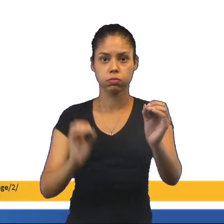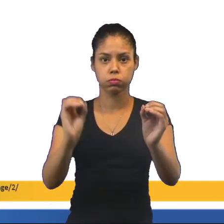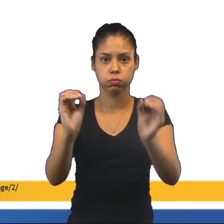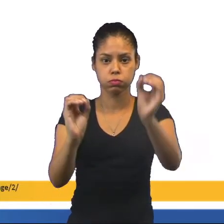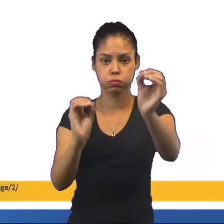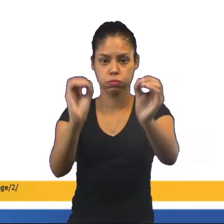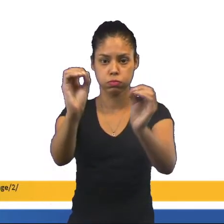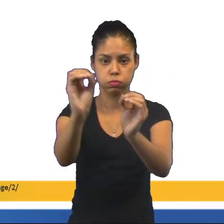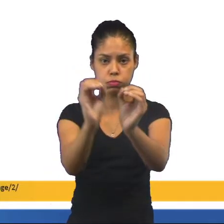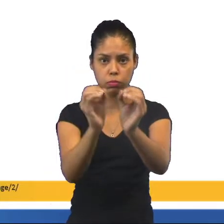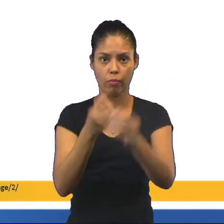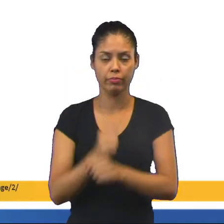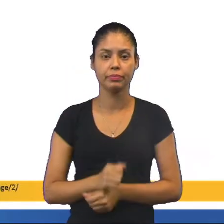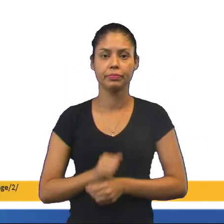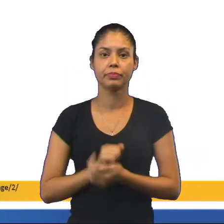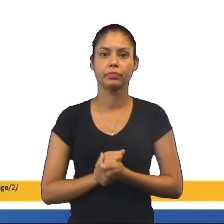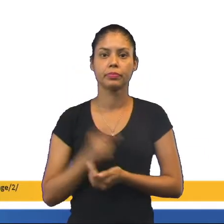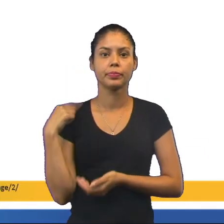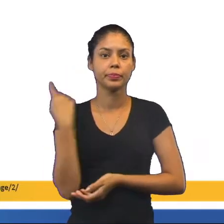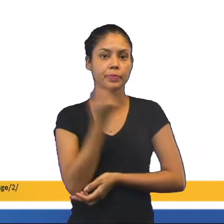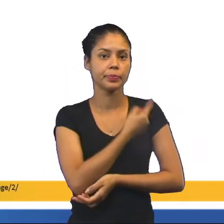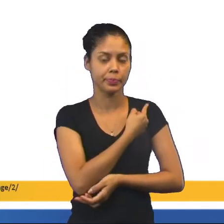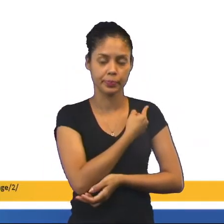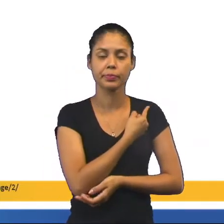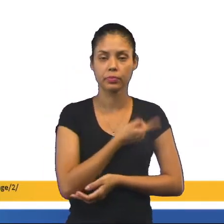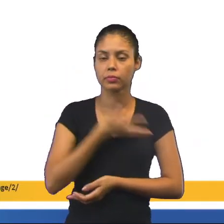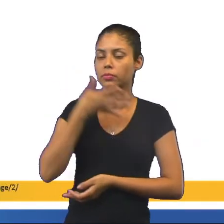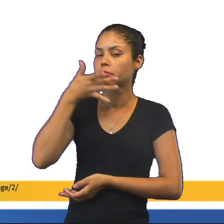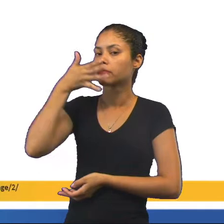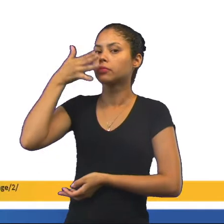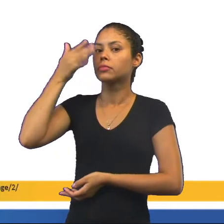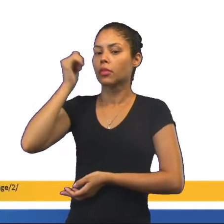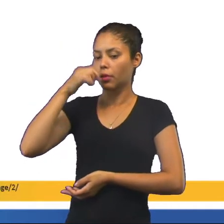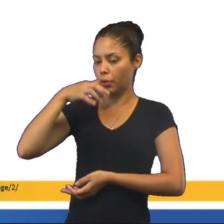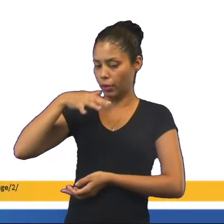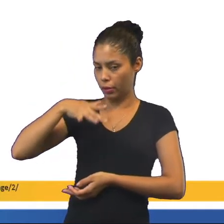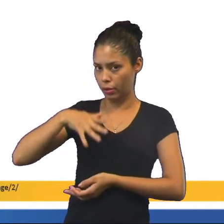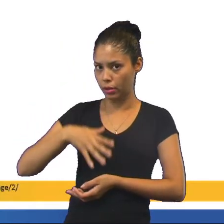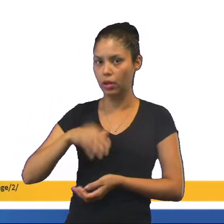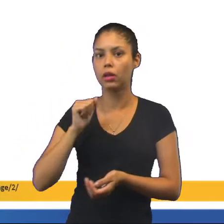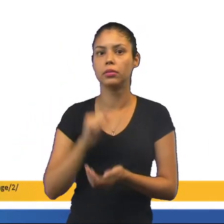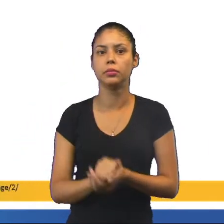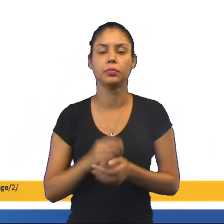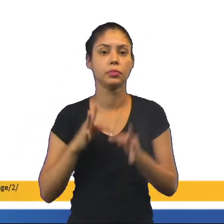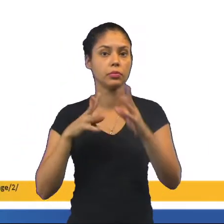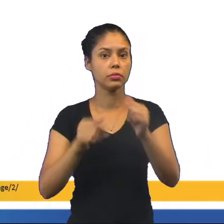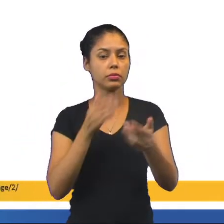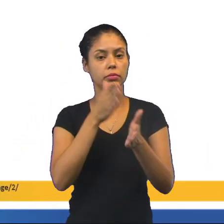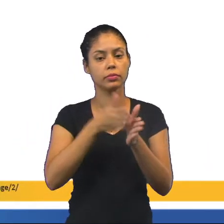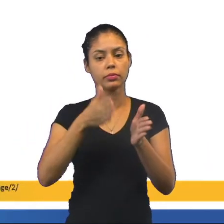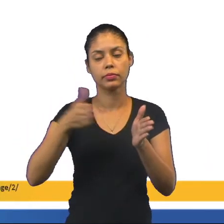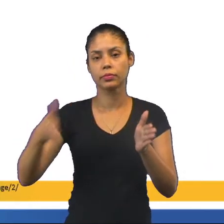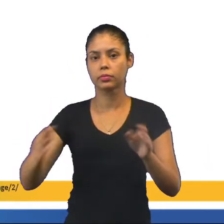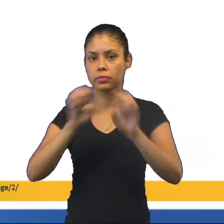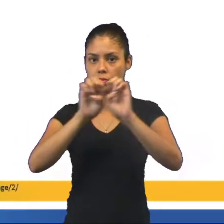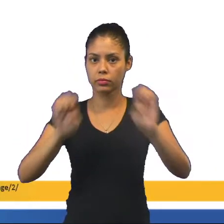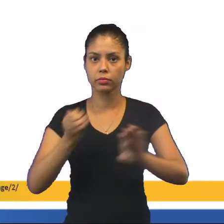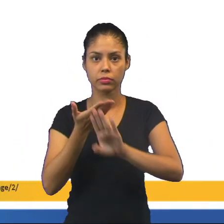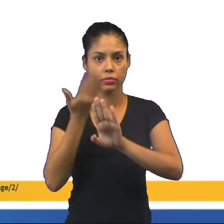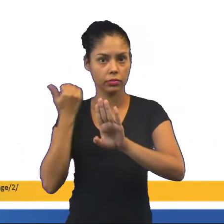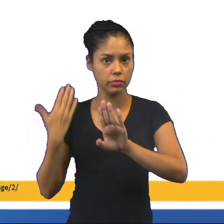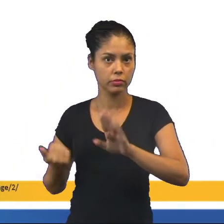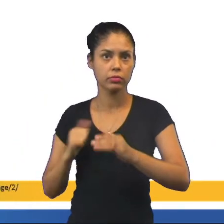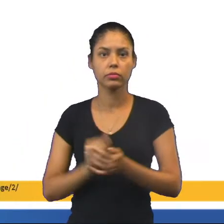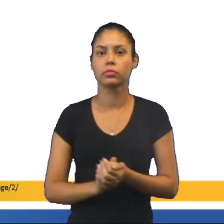vão transportar o ar que a gente conseguiu respirar, o ar que conseguiu passar por todas as estruturas